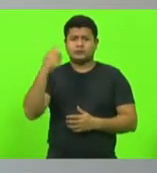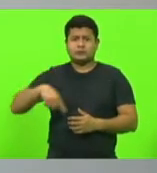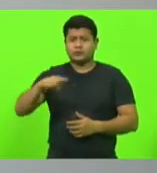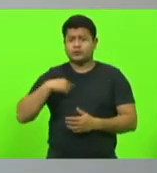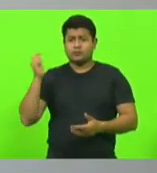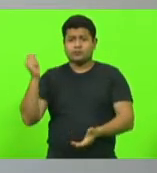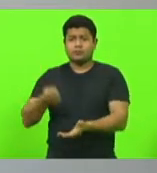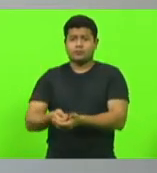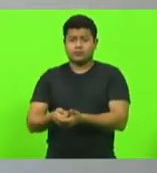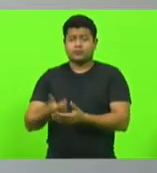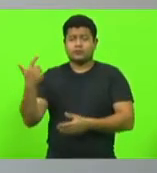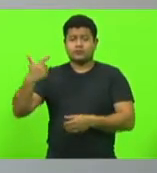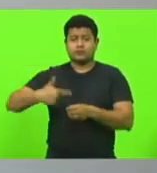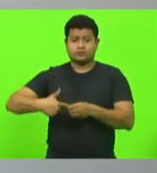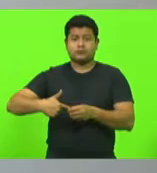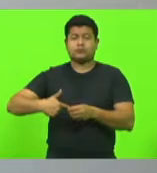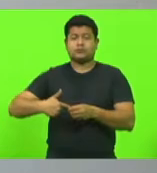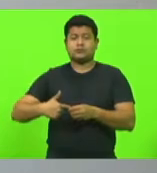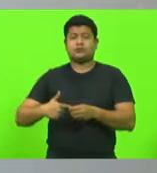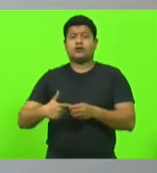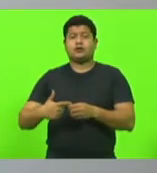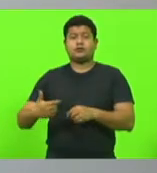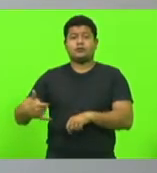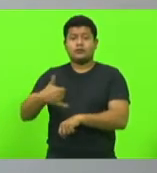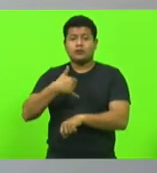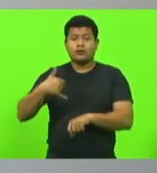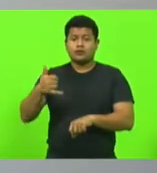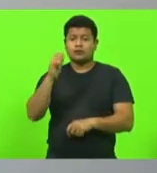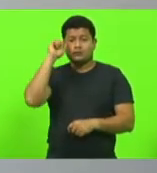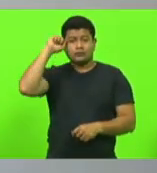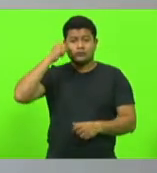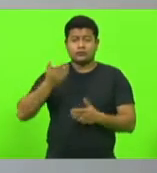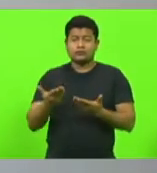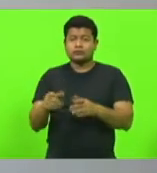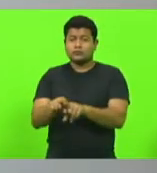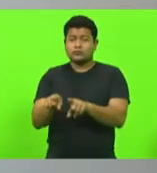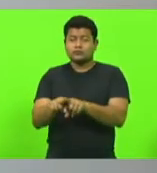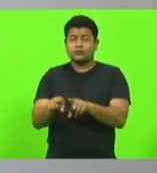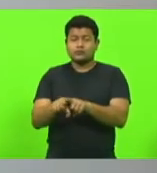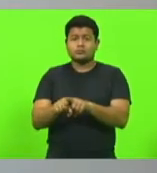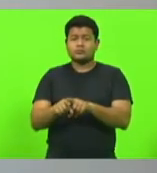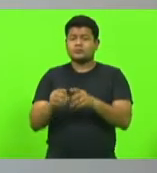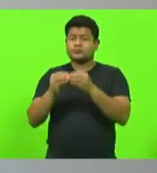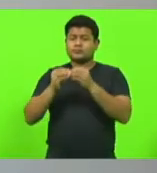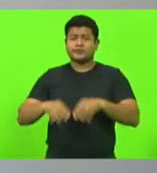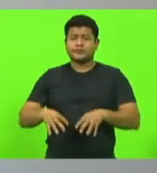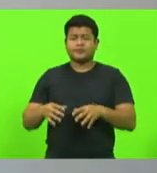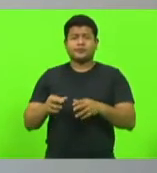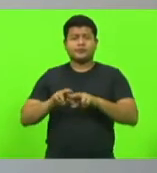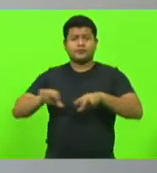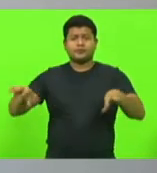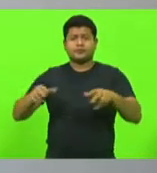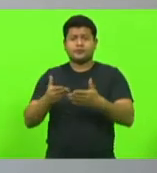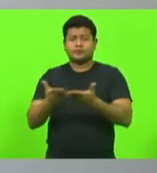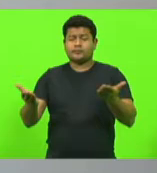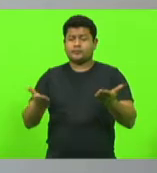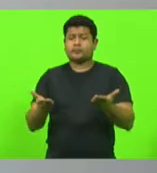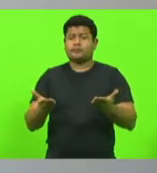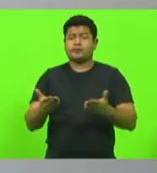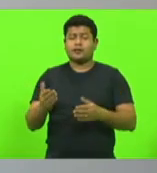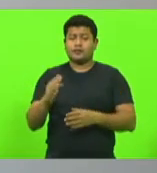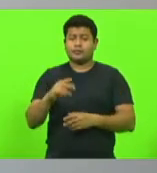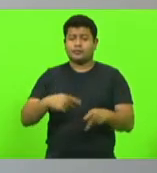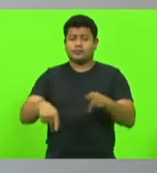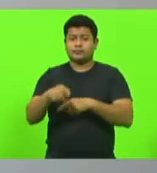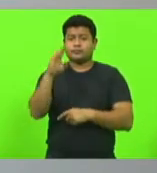pela gasolina, pelo diesel, consequentemente trazendo prejuízos incalculáveis a todo o povo brasileiro, uma